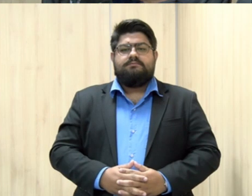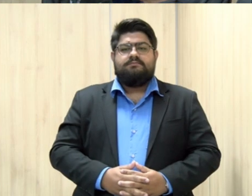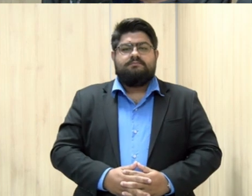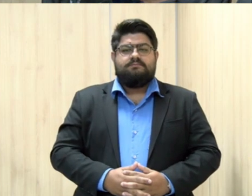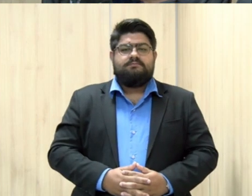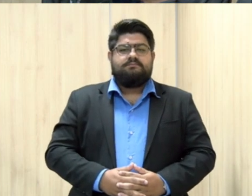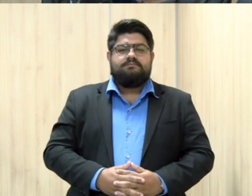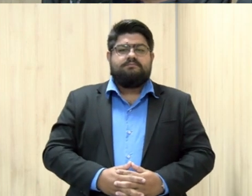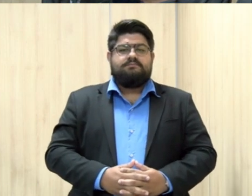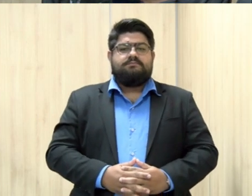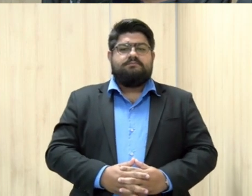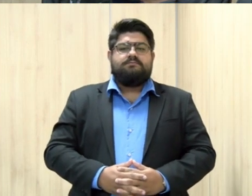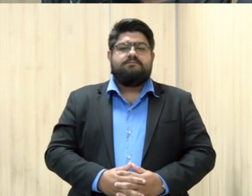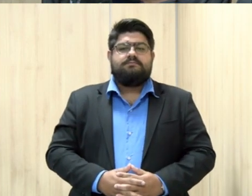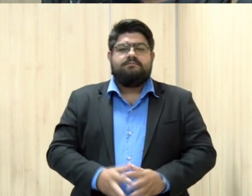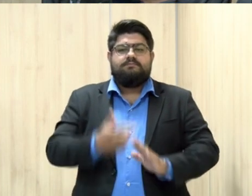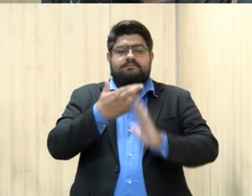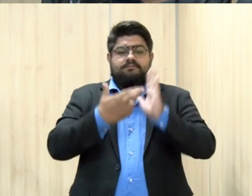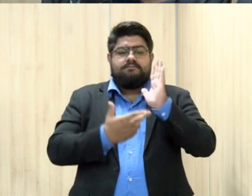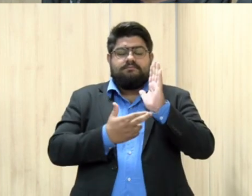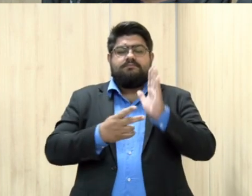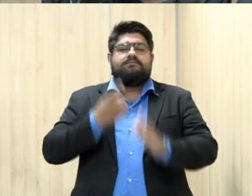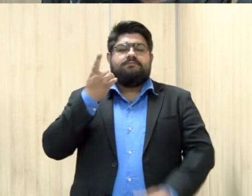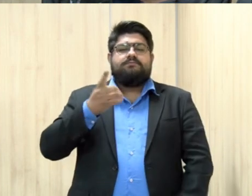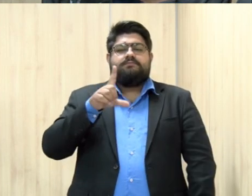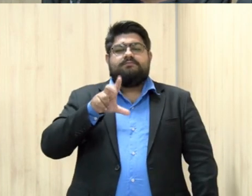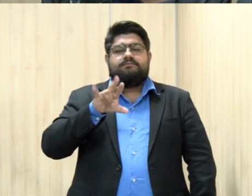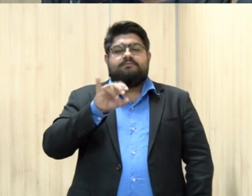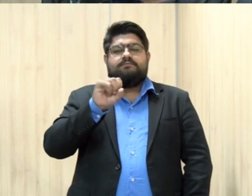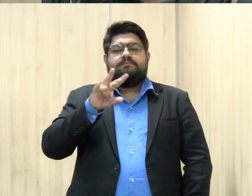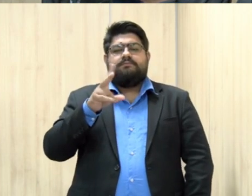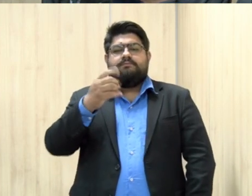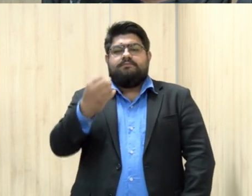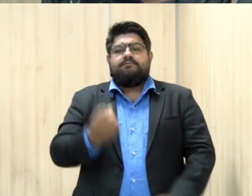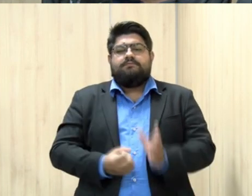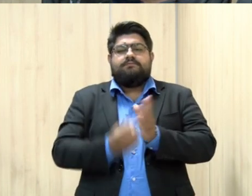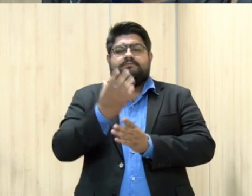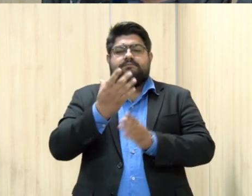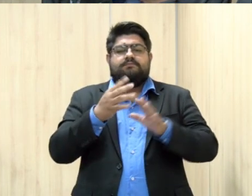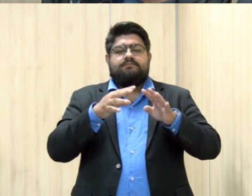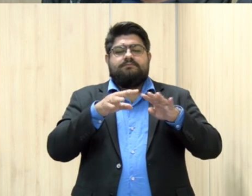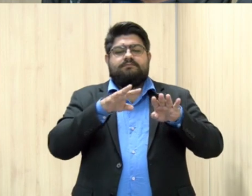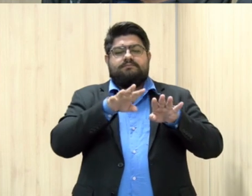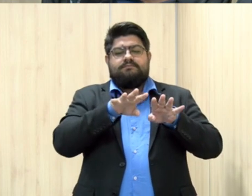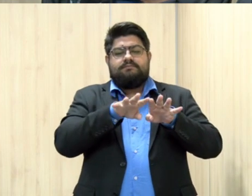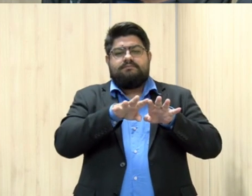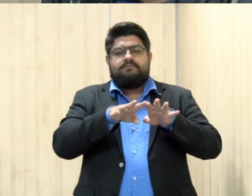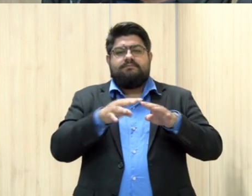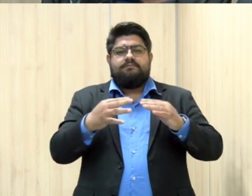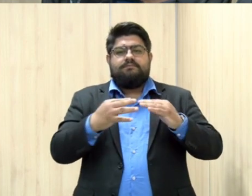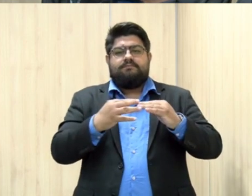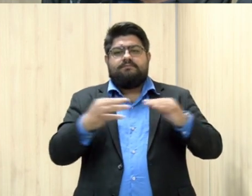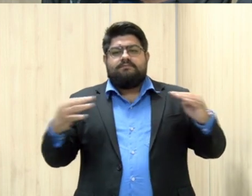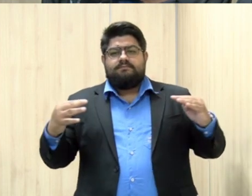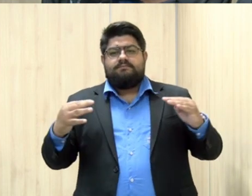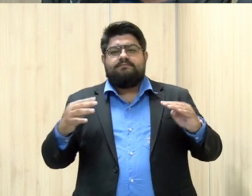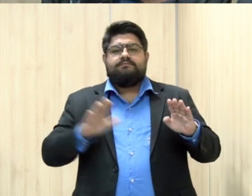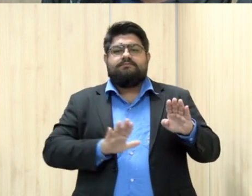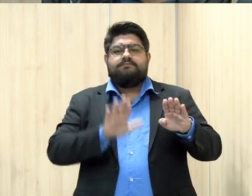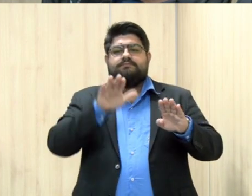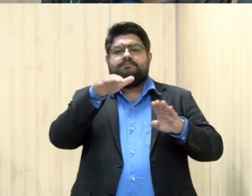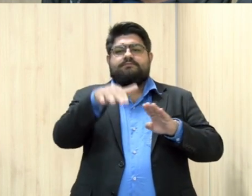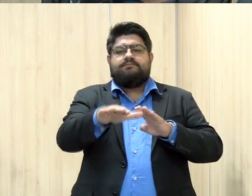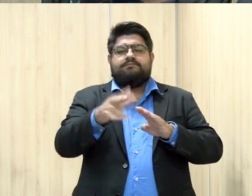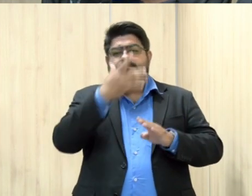parecer do relator Luizinho goebel é favorável para implantação de faixas elevadas de segurança para pedestre